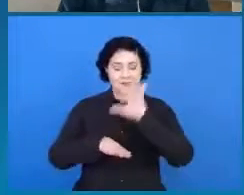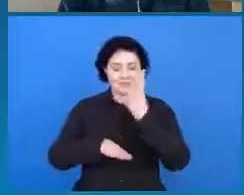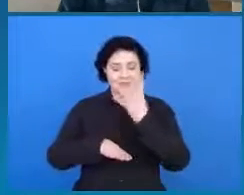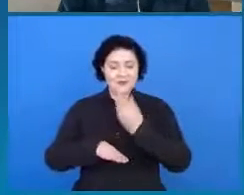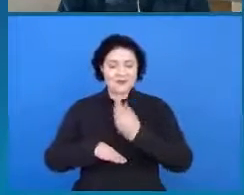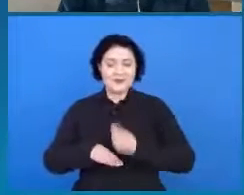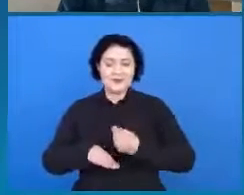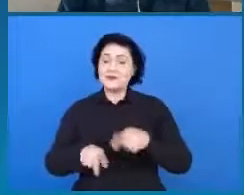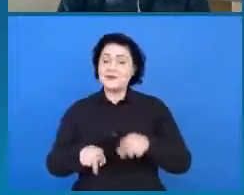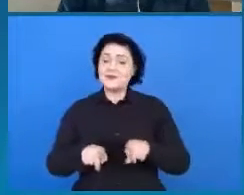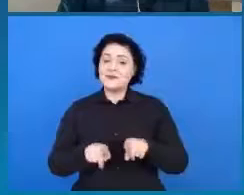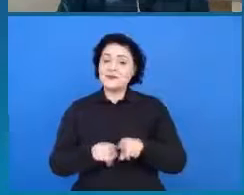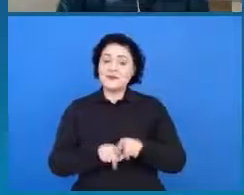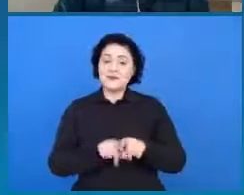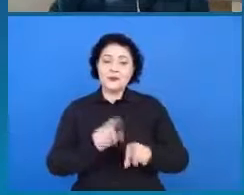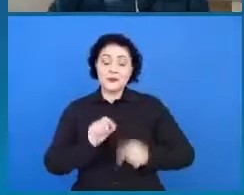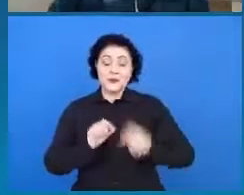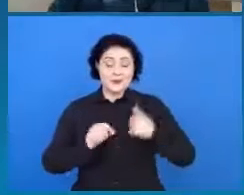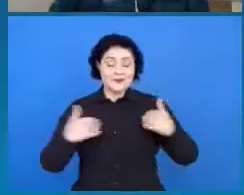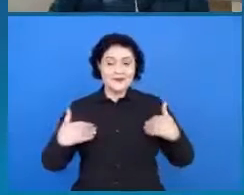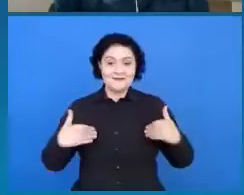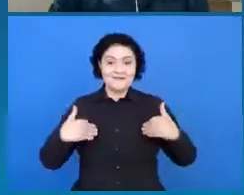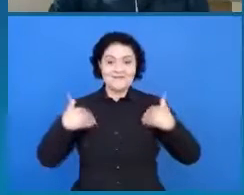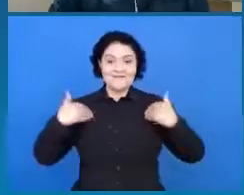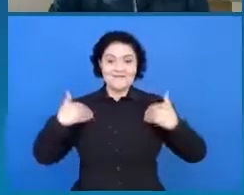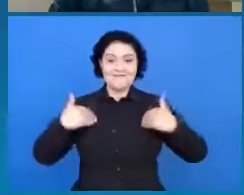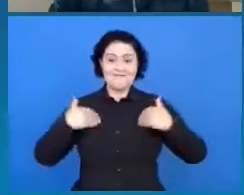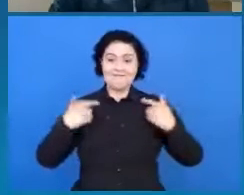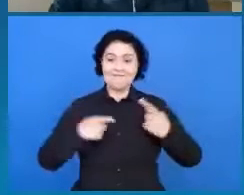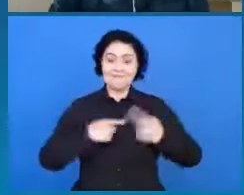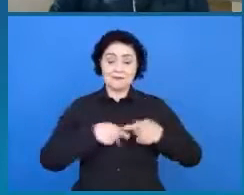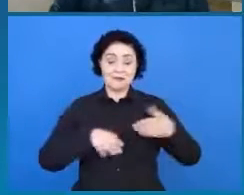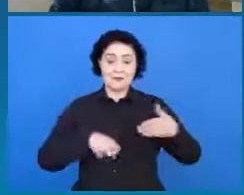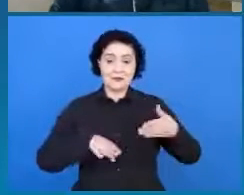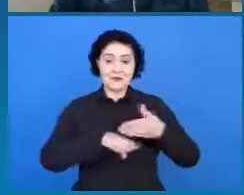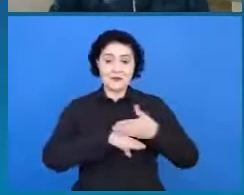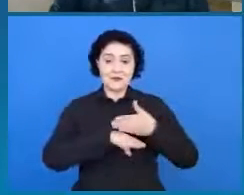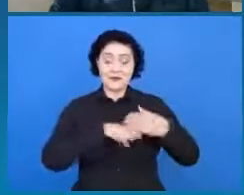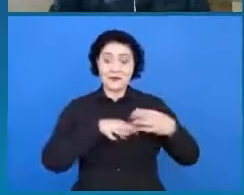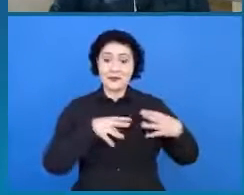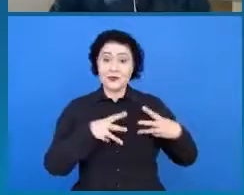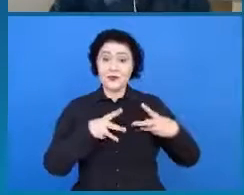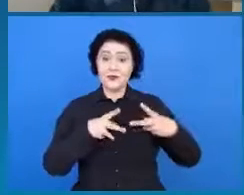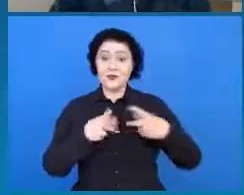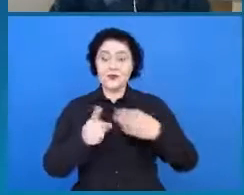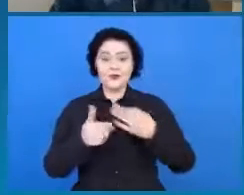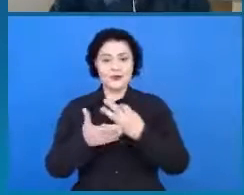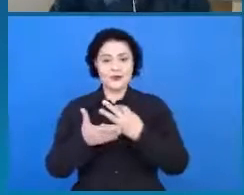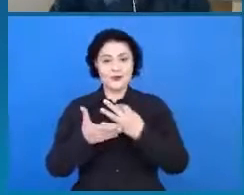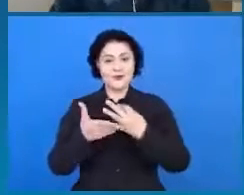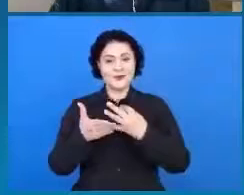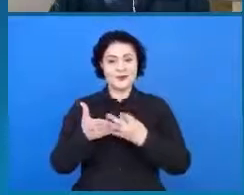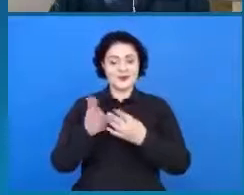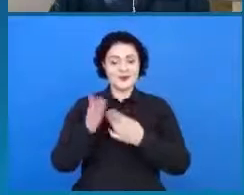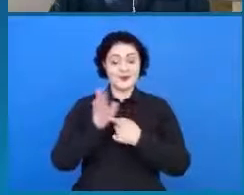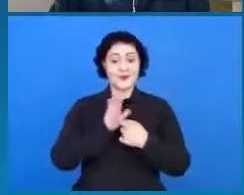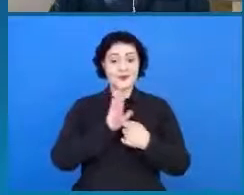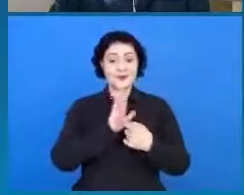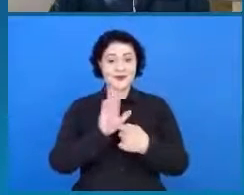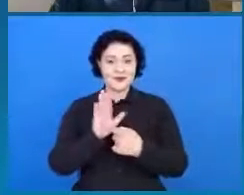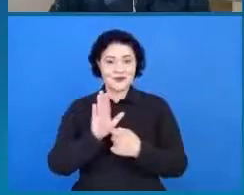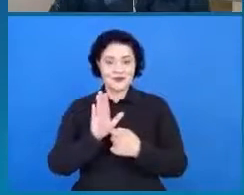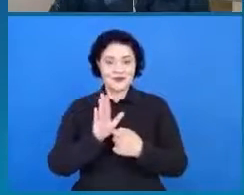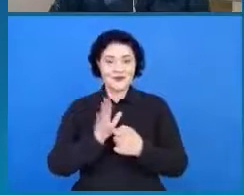eu tenho assim e por poder ter participado de todos esses textos na apresentação